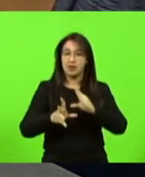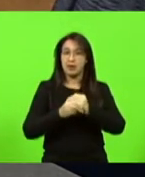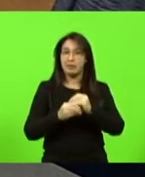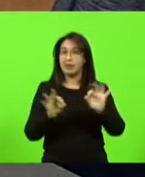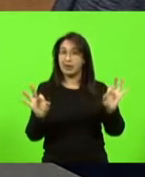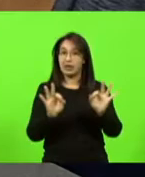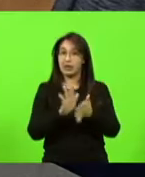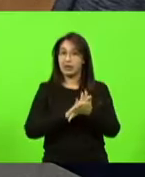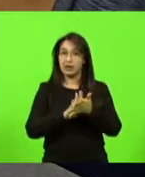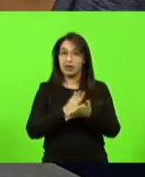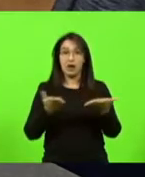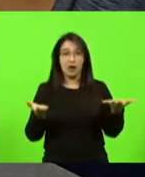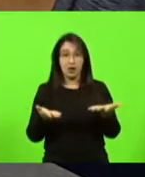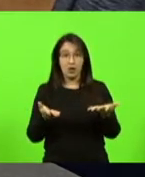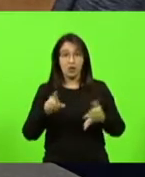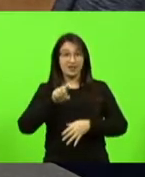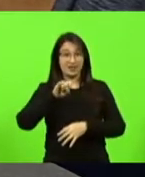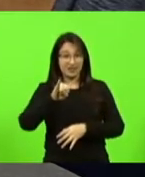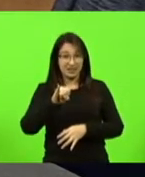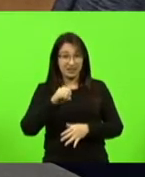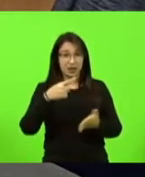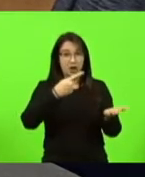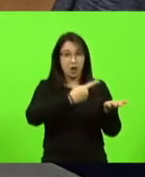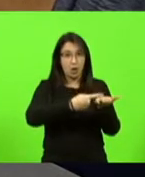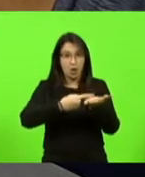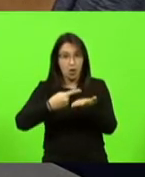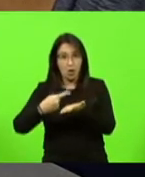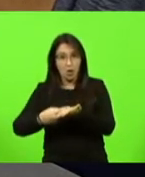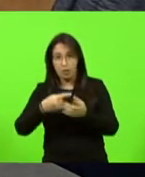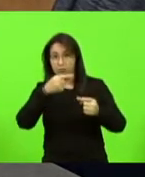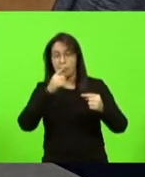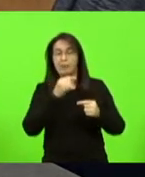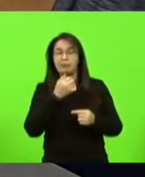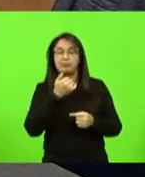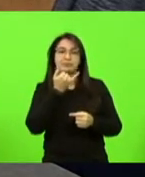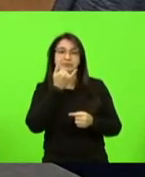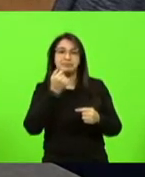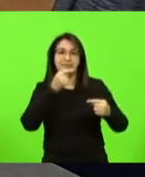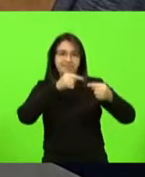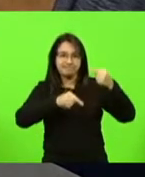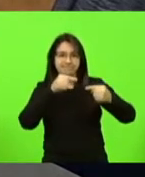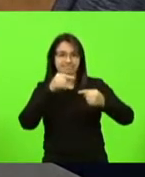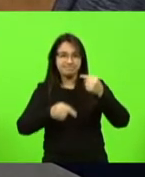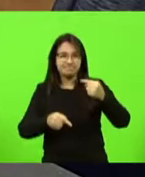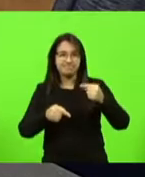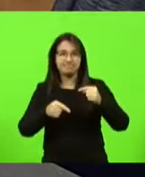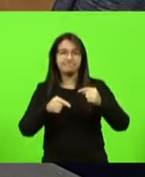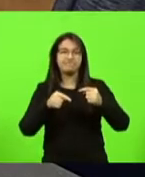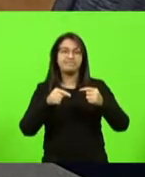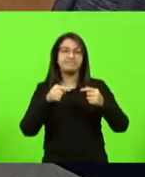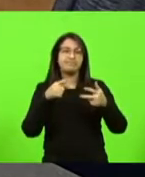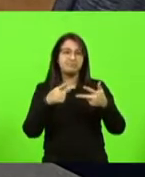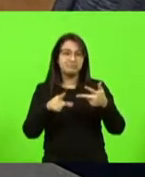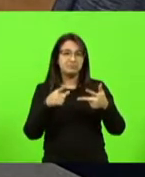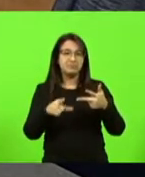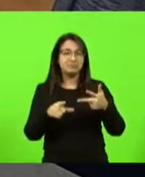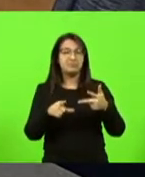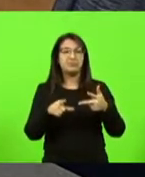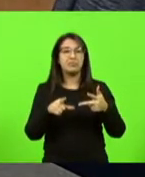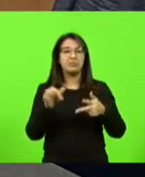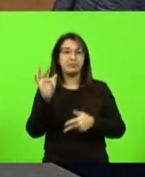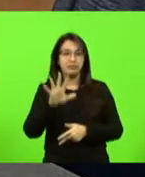nesse momento, porque se entrar em desacordo com a legislação federal, com o